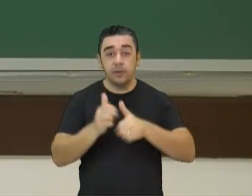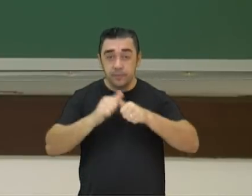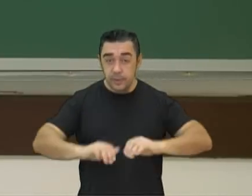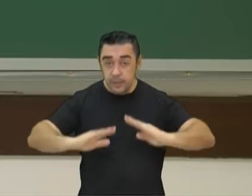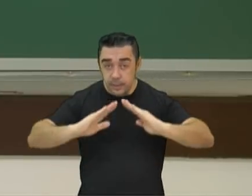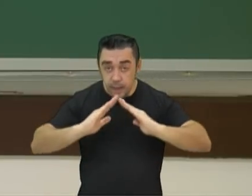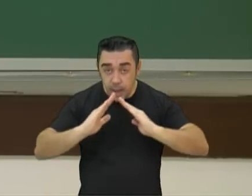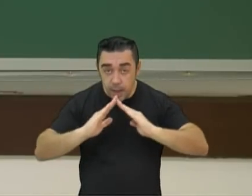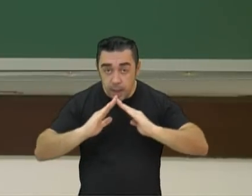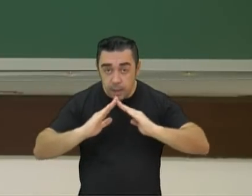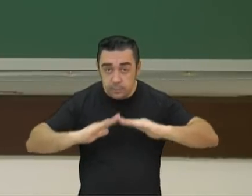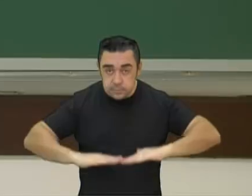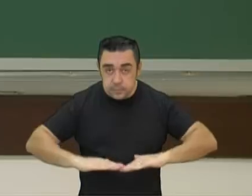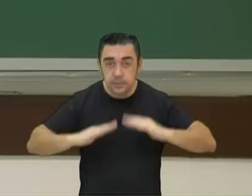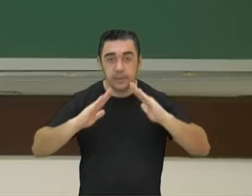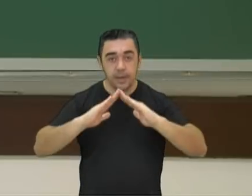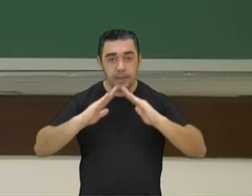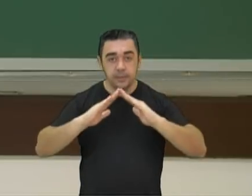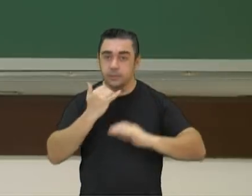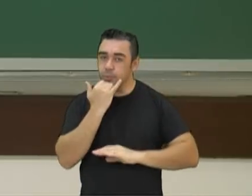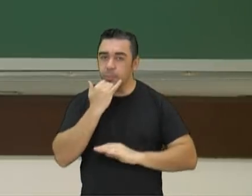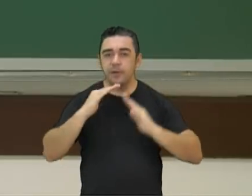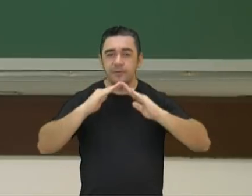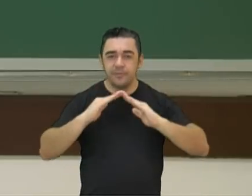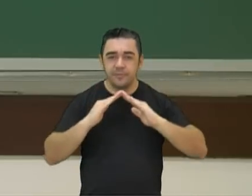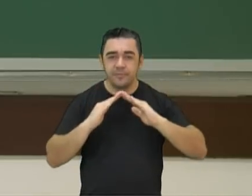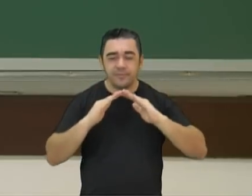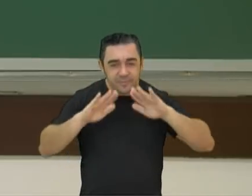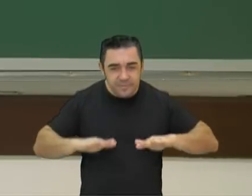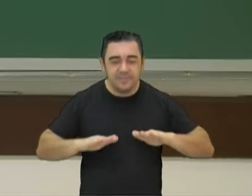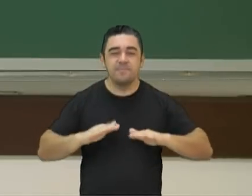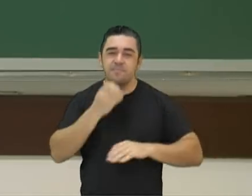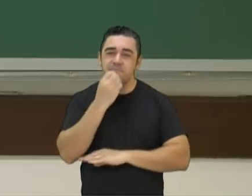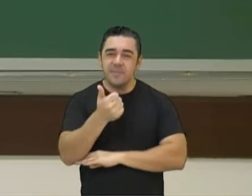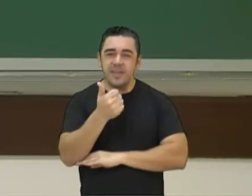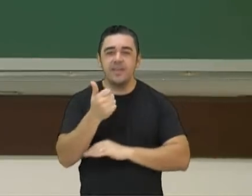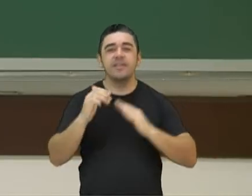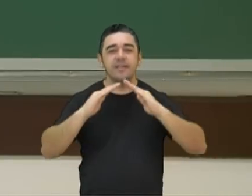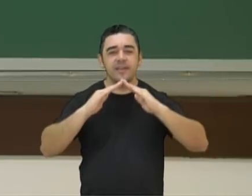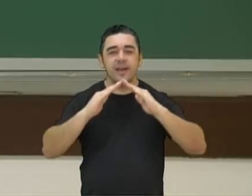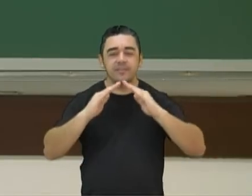em casa. Desculpa. Fique bem e, se possível, fique em